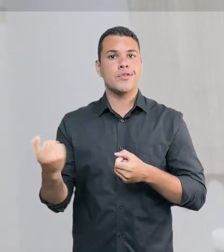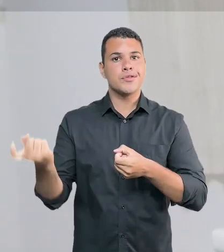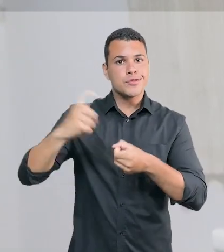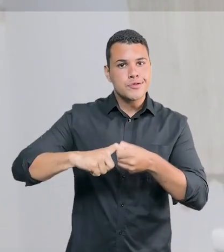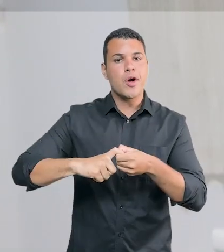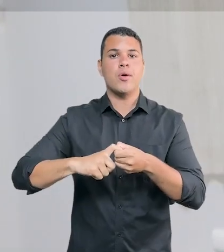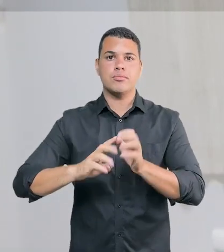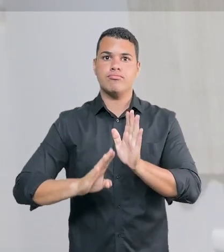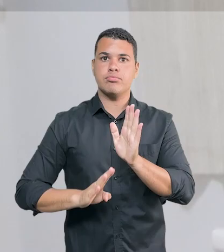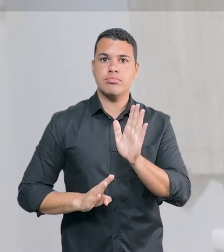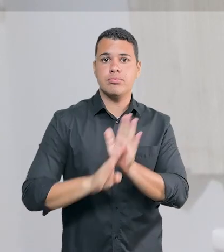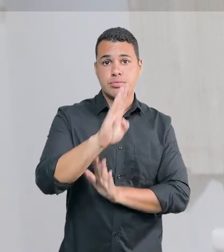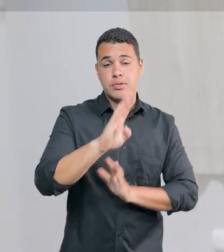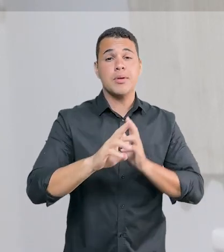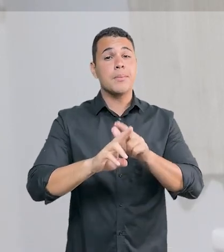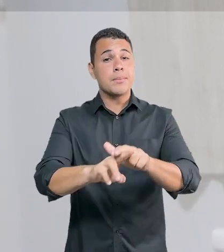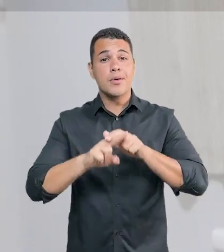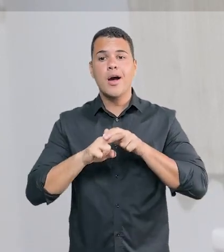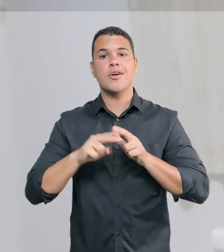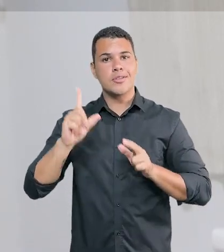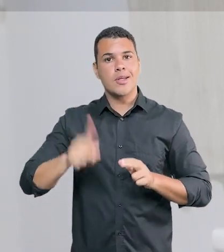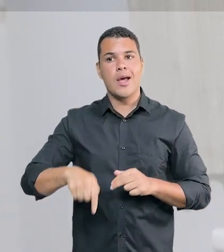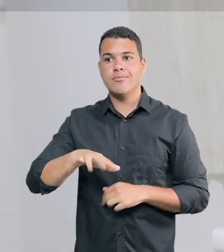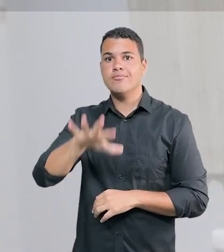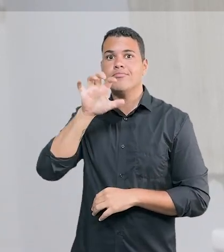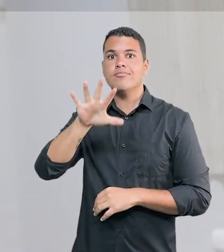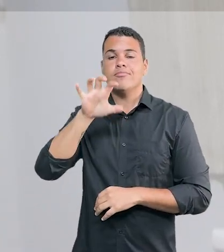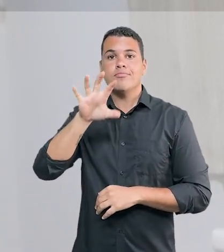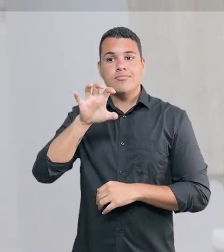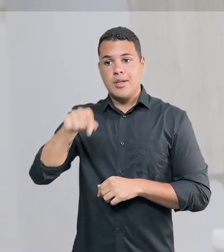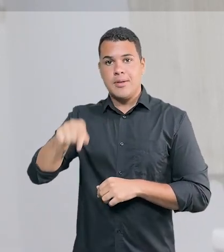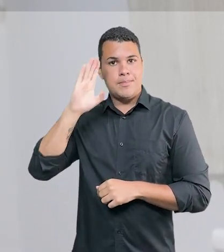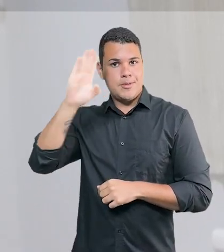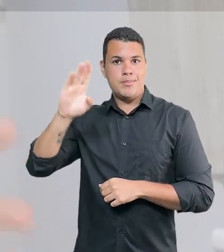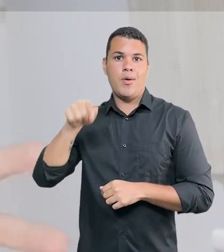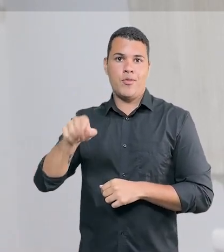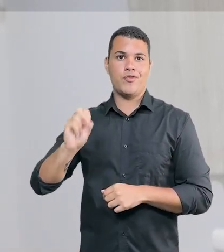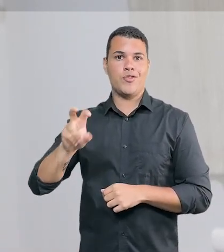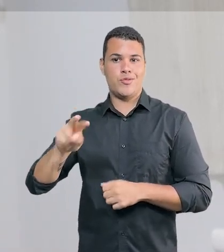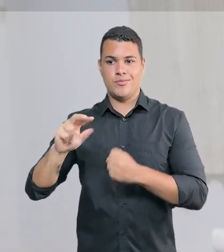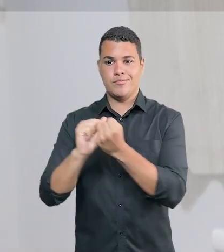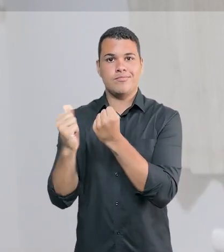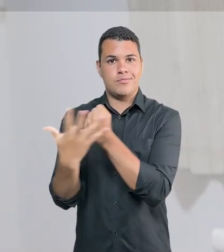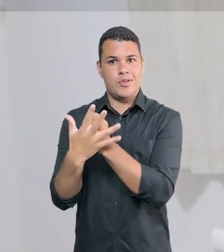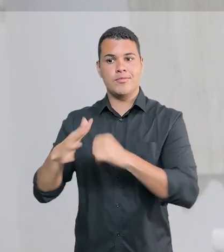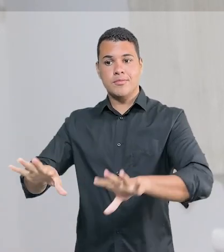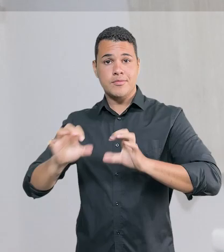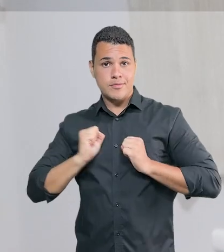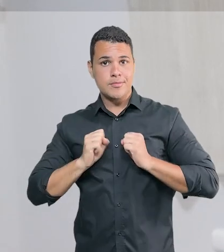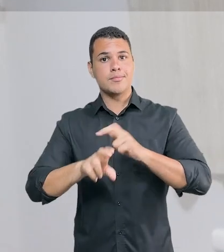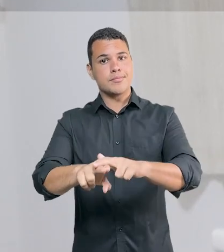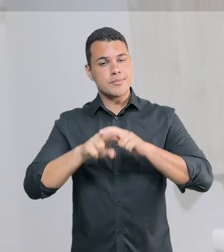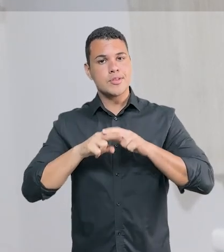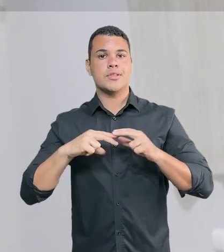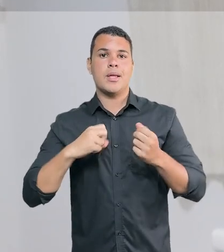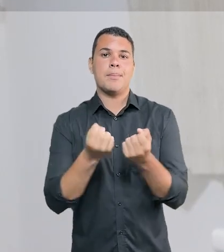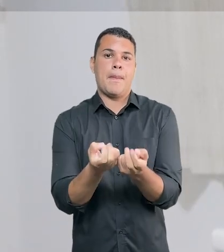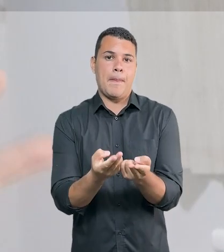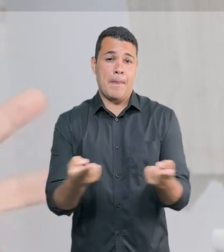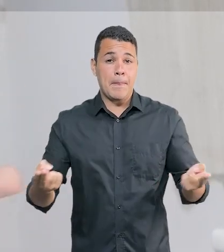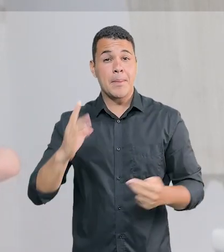a apresentar crescimento, né, nas internações, especialmente associadas à Covid-19, na população em idade